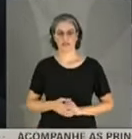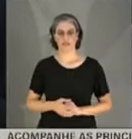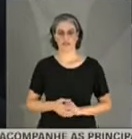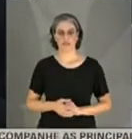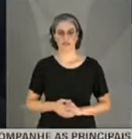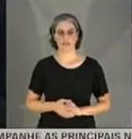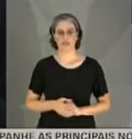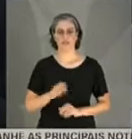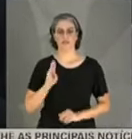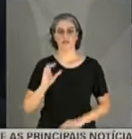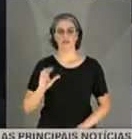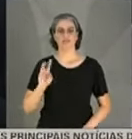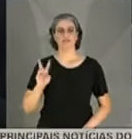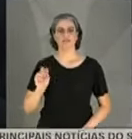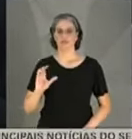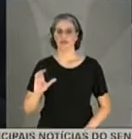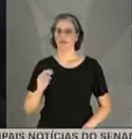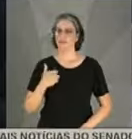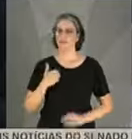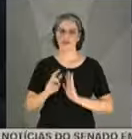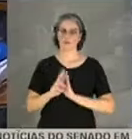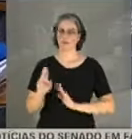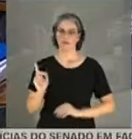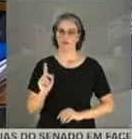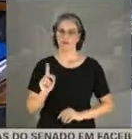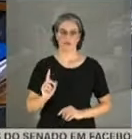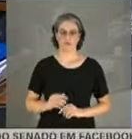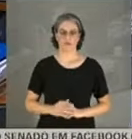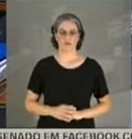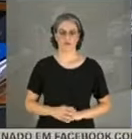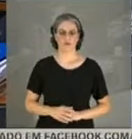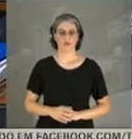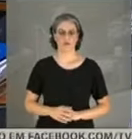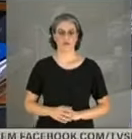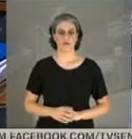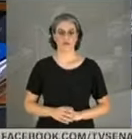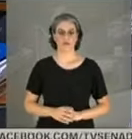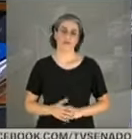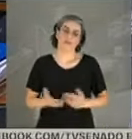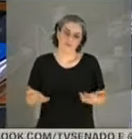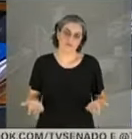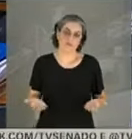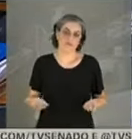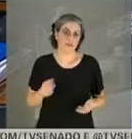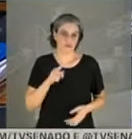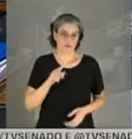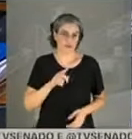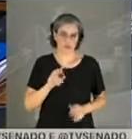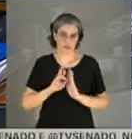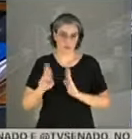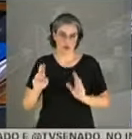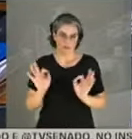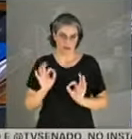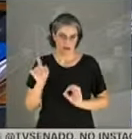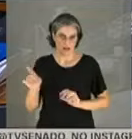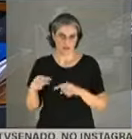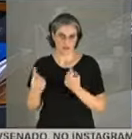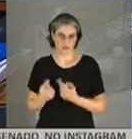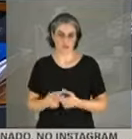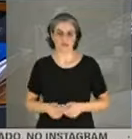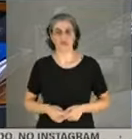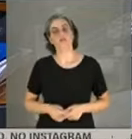Representando a BCVAC, não, senhor. Não representando. É porque no comunicado, o senhor não esteve representando. É de fato, porque